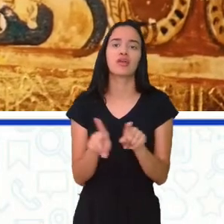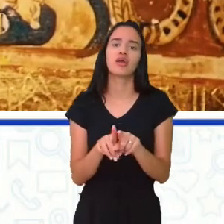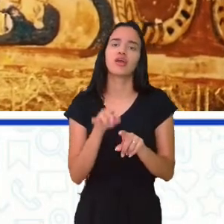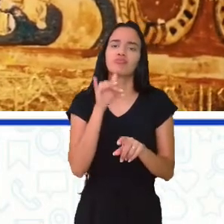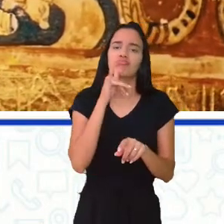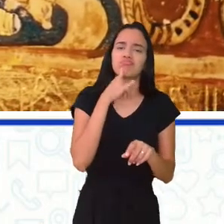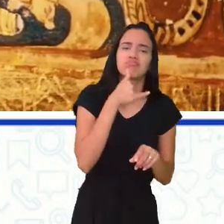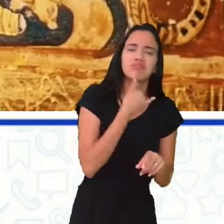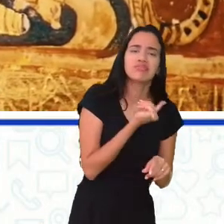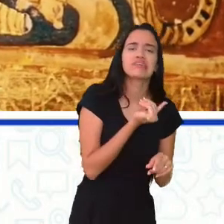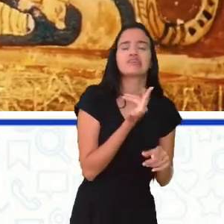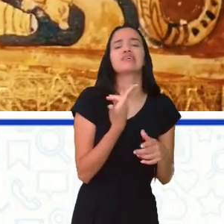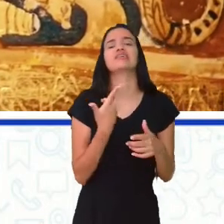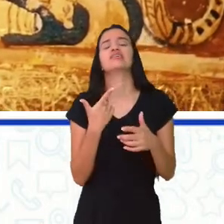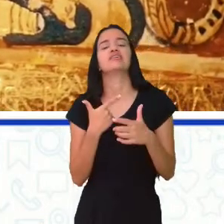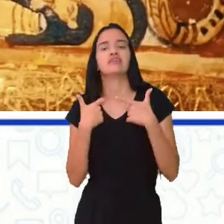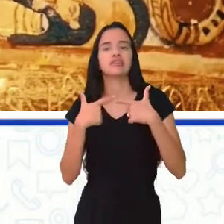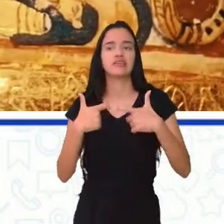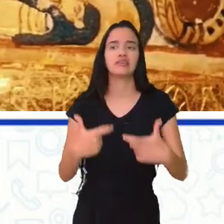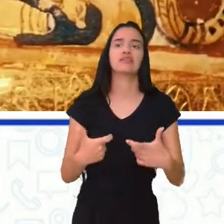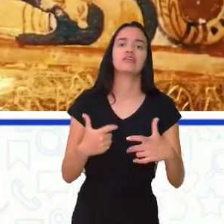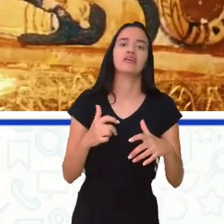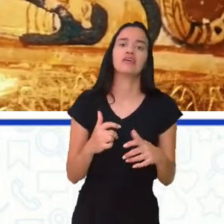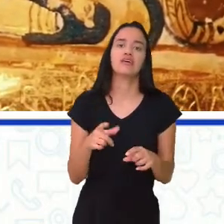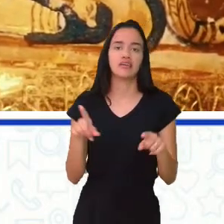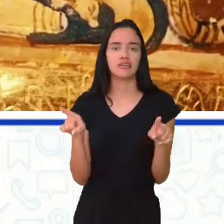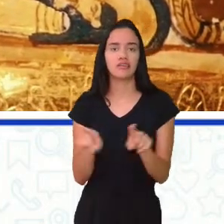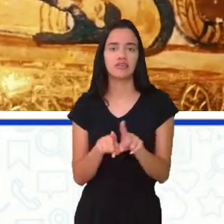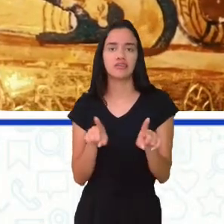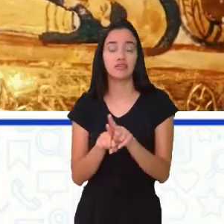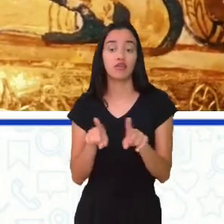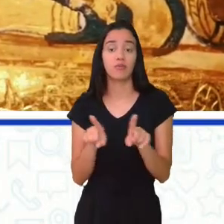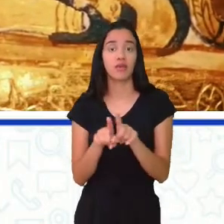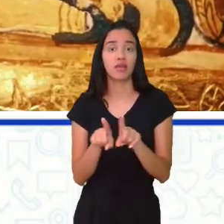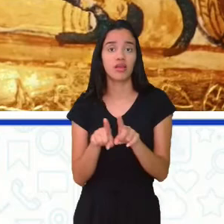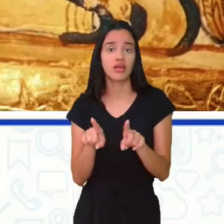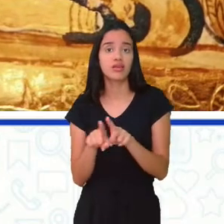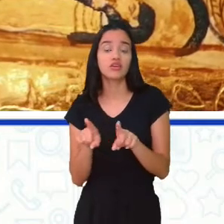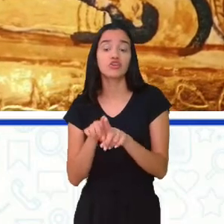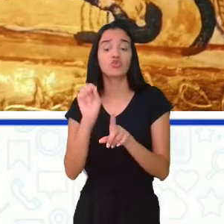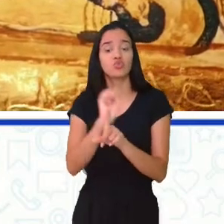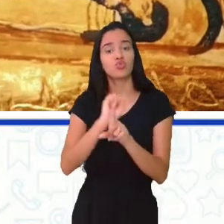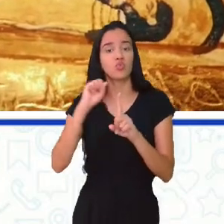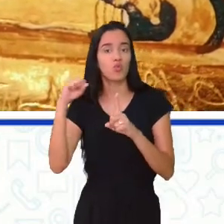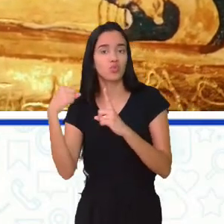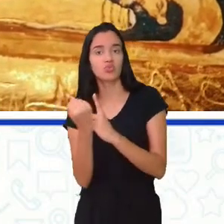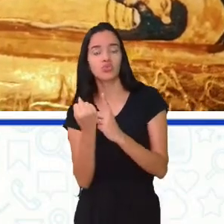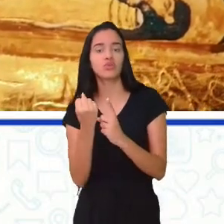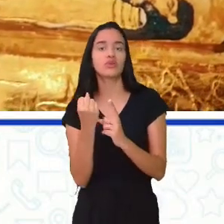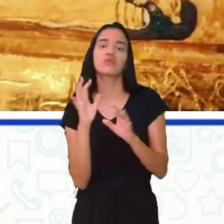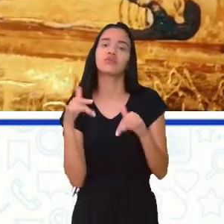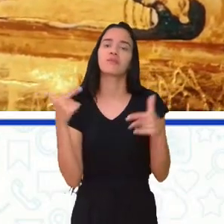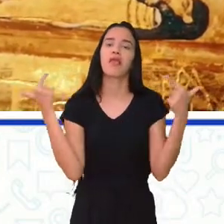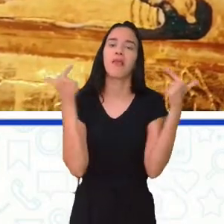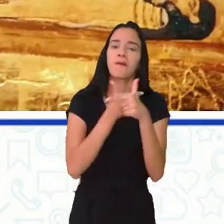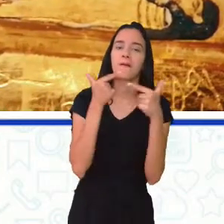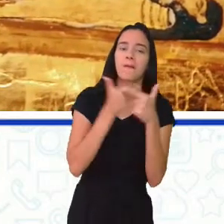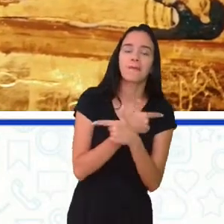que apresentavam ações transgressoras da ordem familiar e social, e comédias